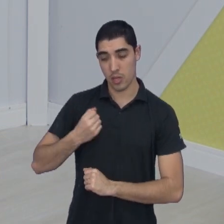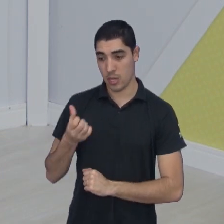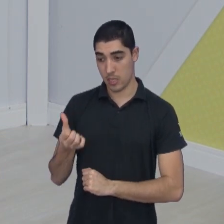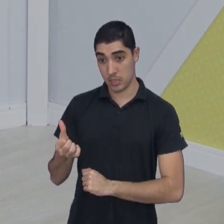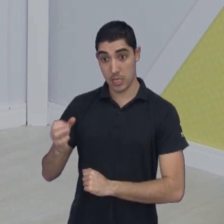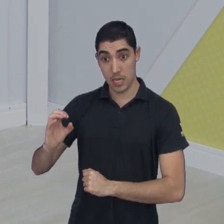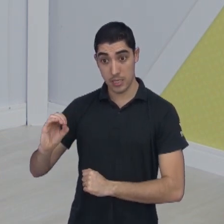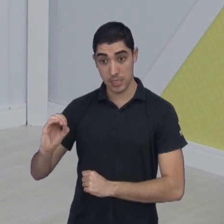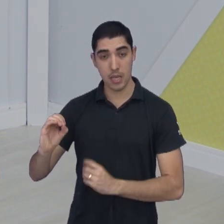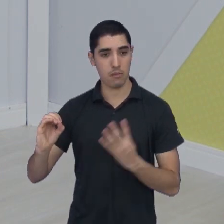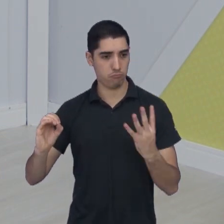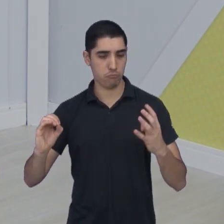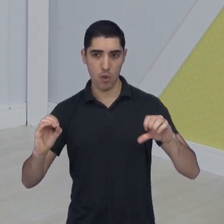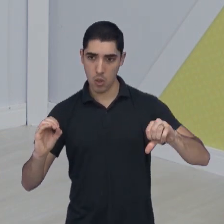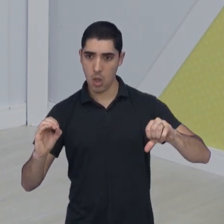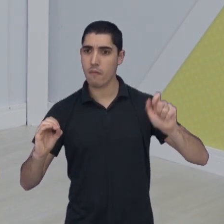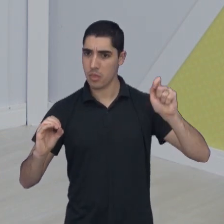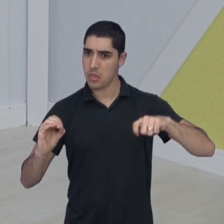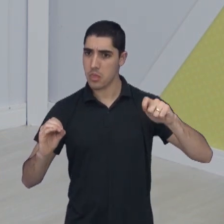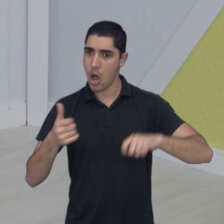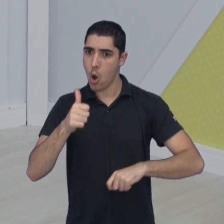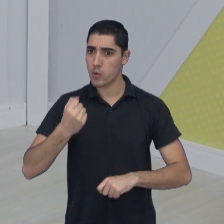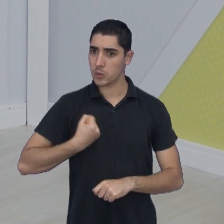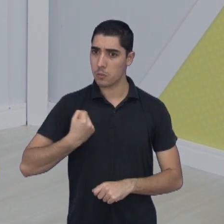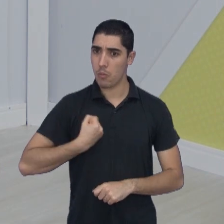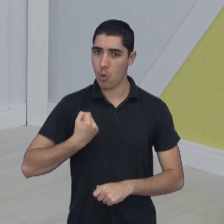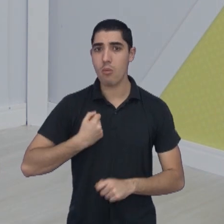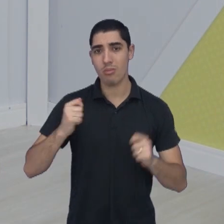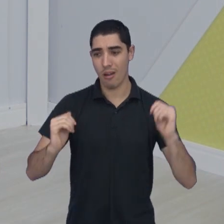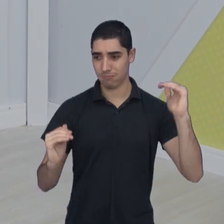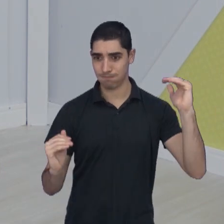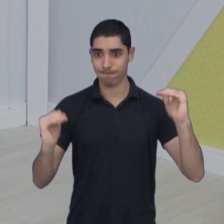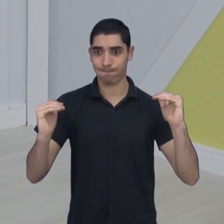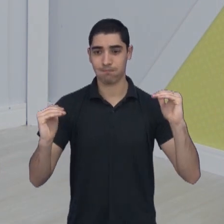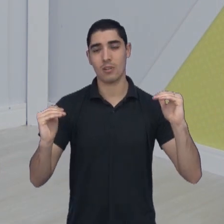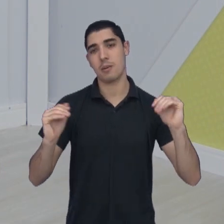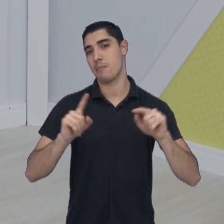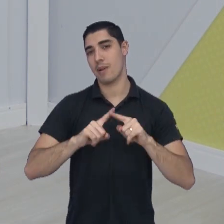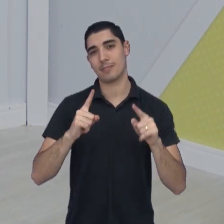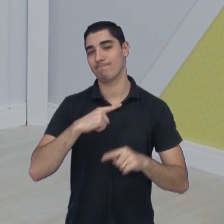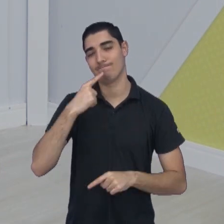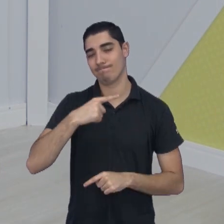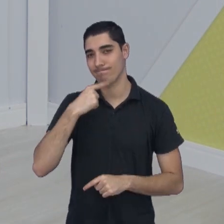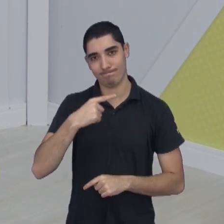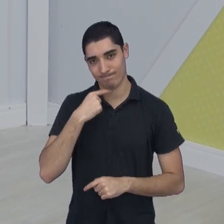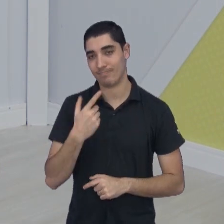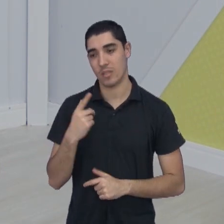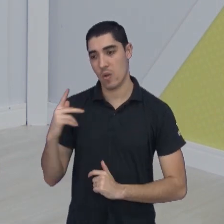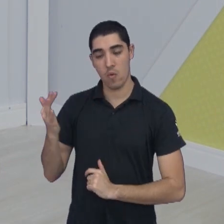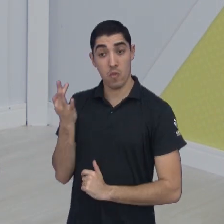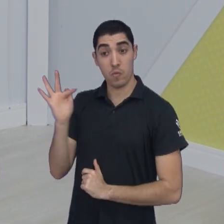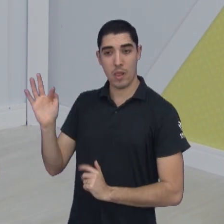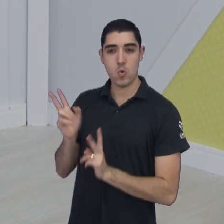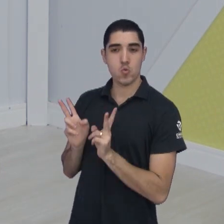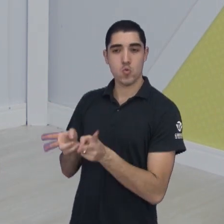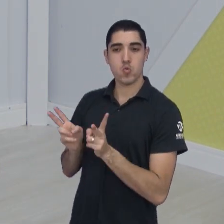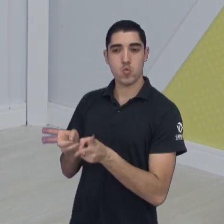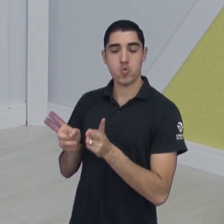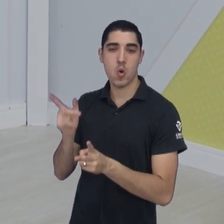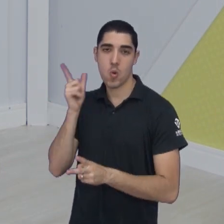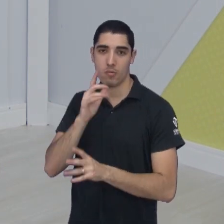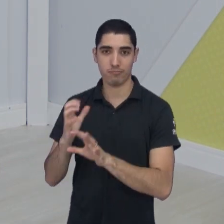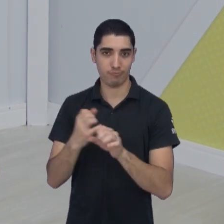É possível tirar. 11 pontos dá para tirar em 10 minutos. Mas não deu, não. Franca acabou vencendo. Administrou aí os últimos 10 minutos. Venceu